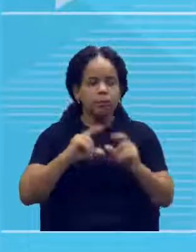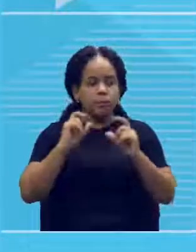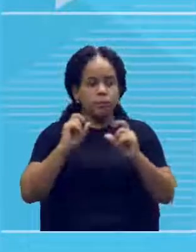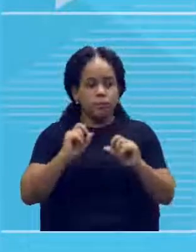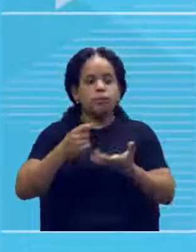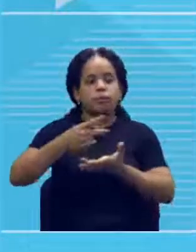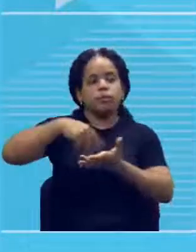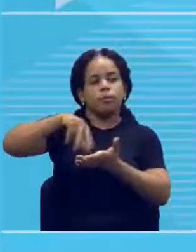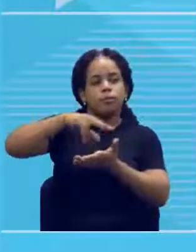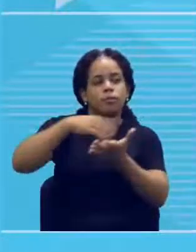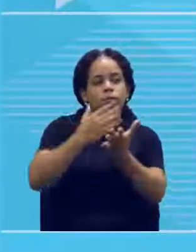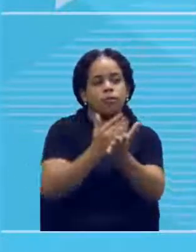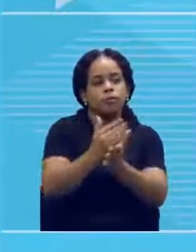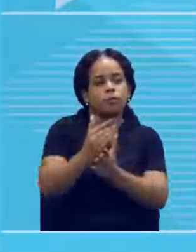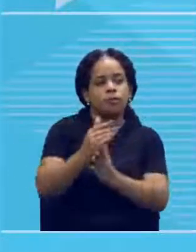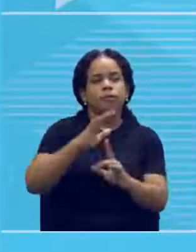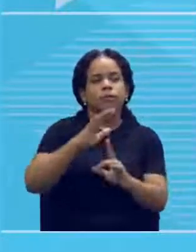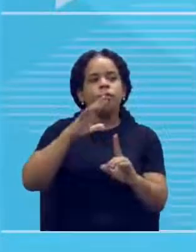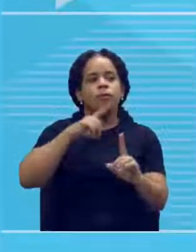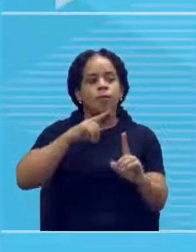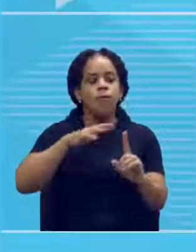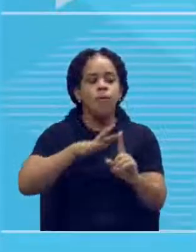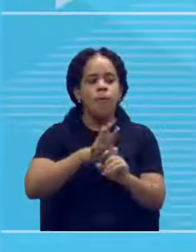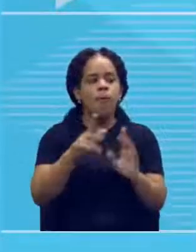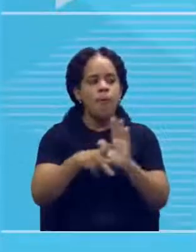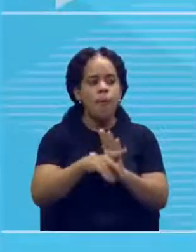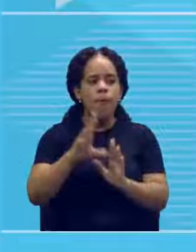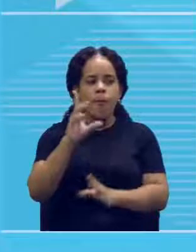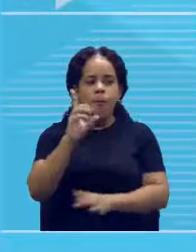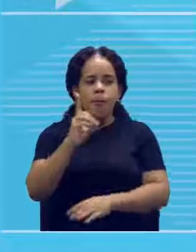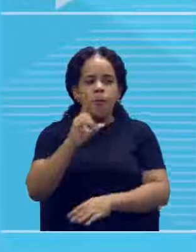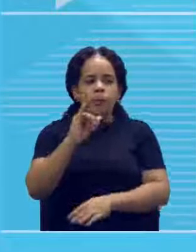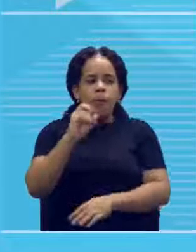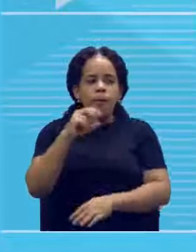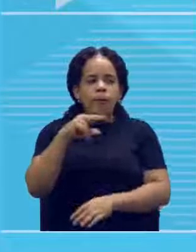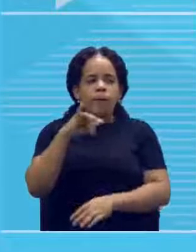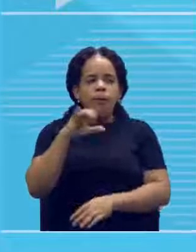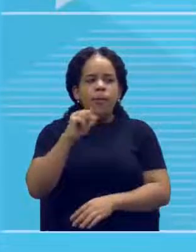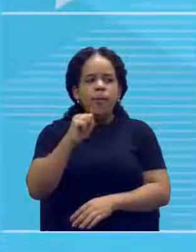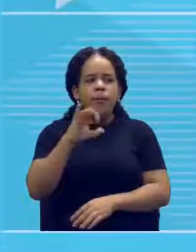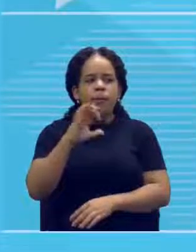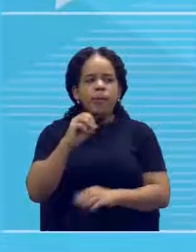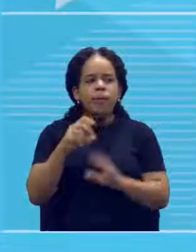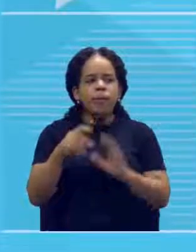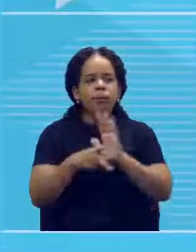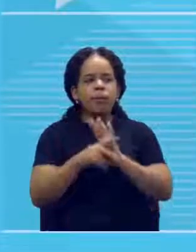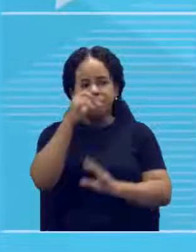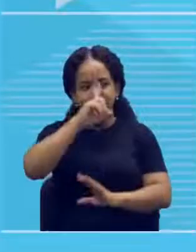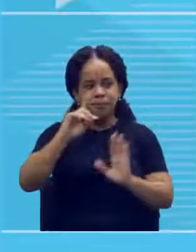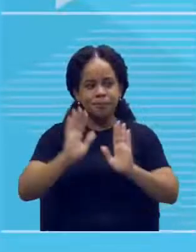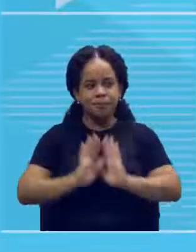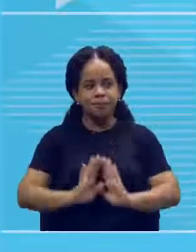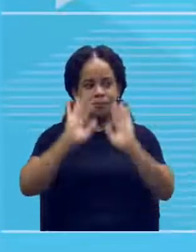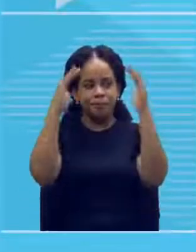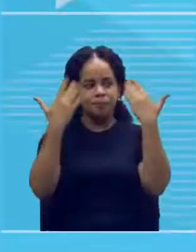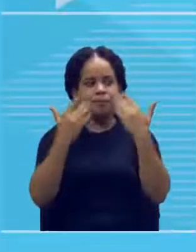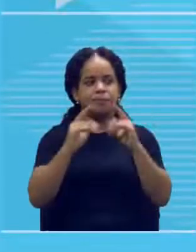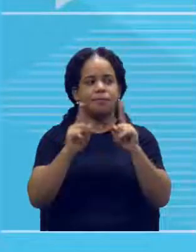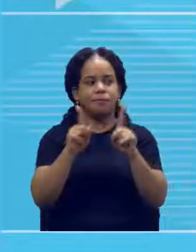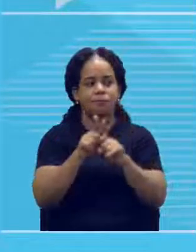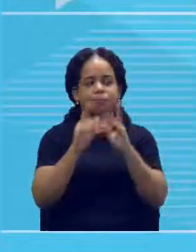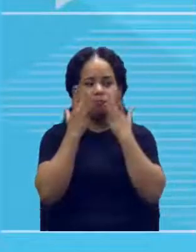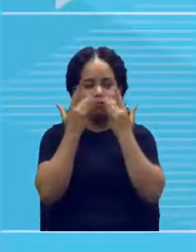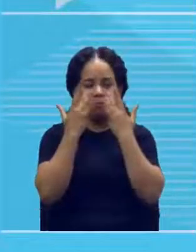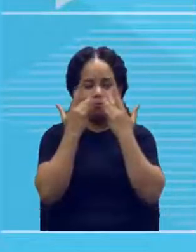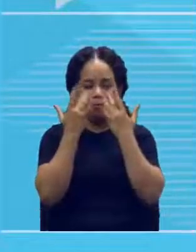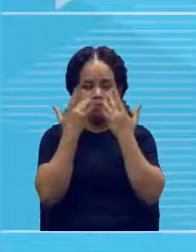danças começaram em homenagem a Dionísio, que era o deus das festas e do teatro, né? Então, as danças no período da